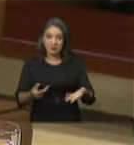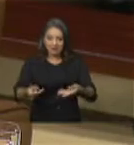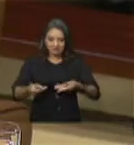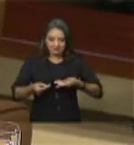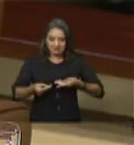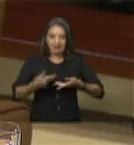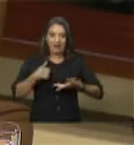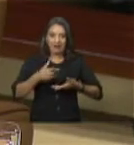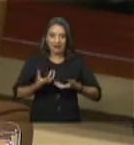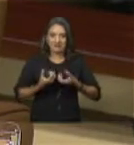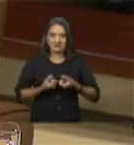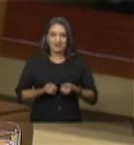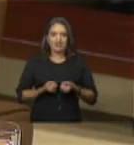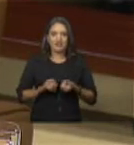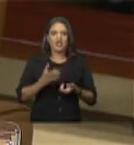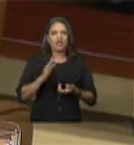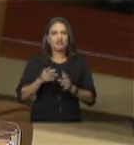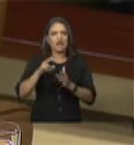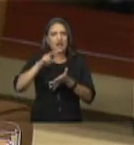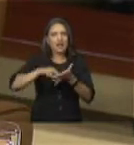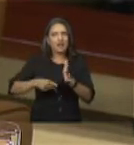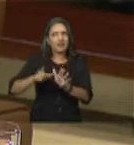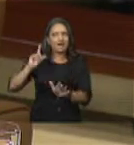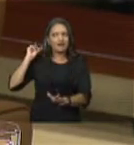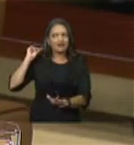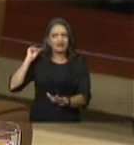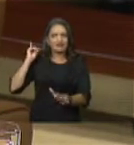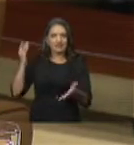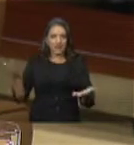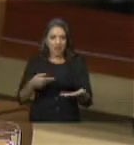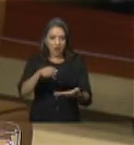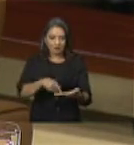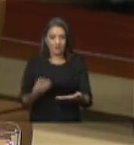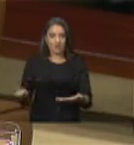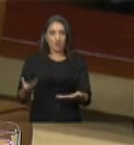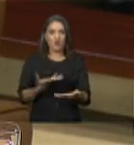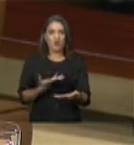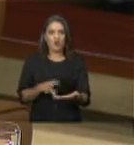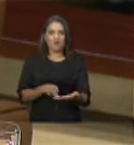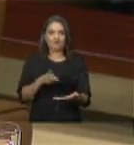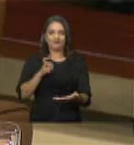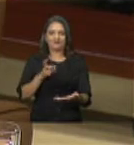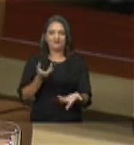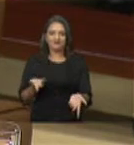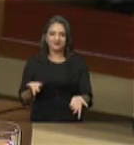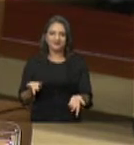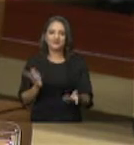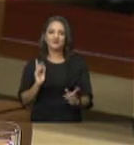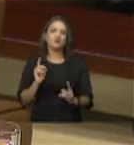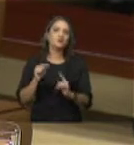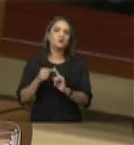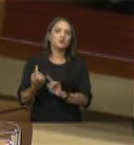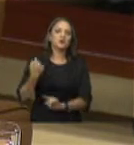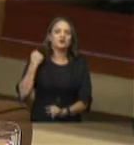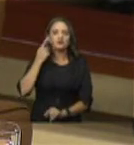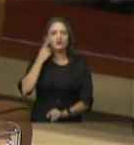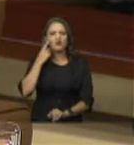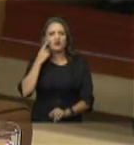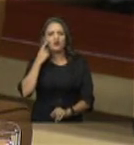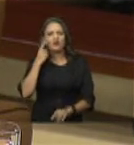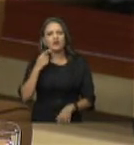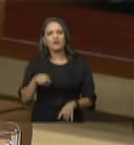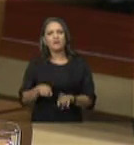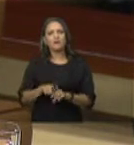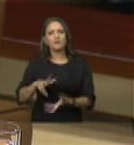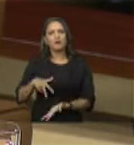mãos e eu já houver ali do memorial anterior e as razões que chegaram e percebi que da Tribuna